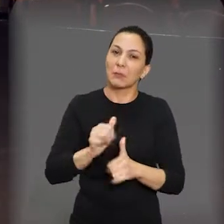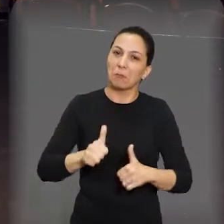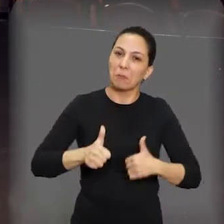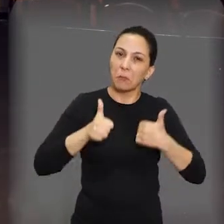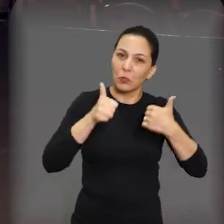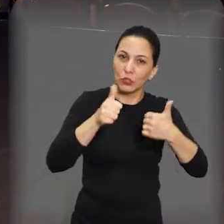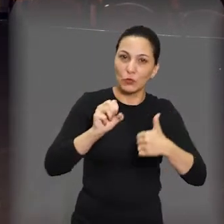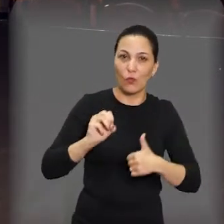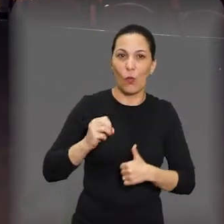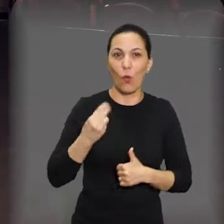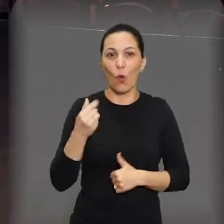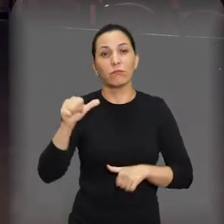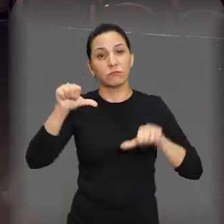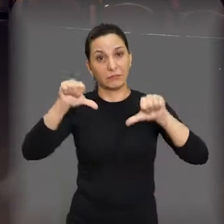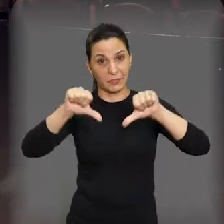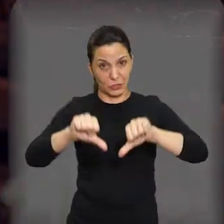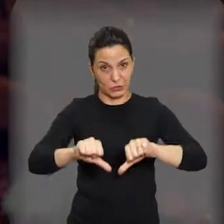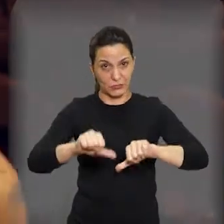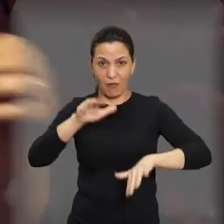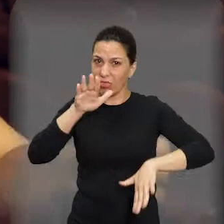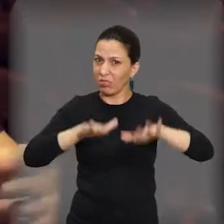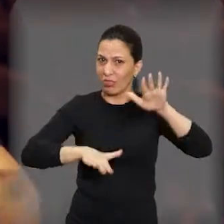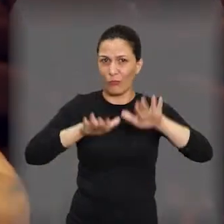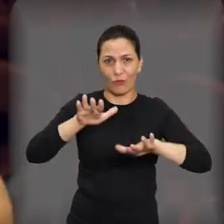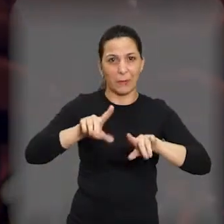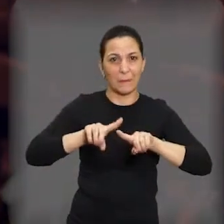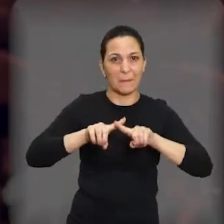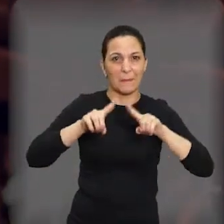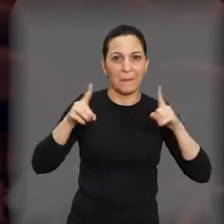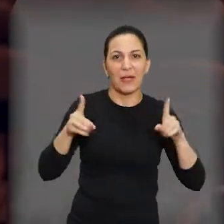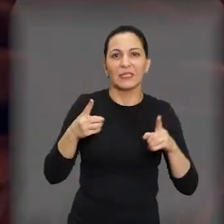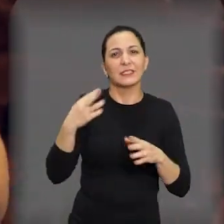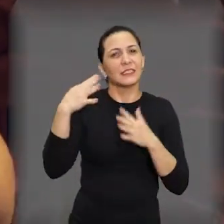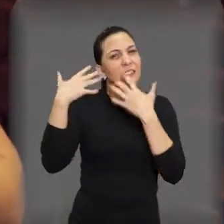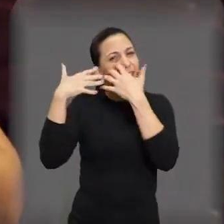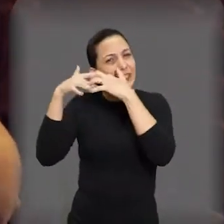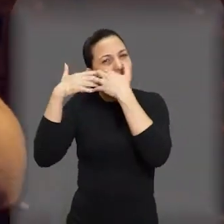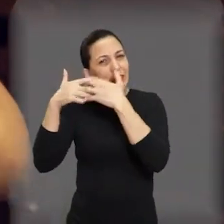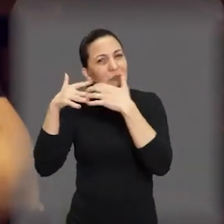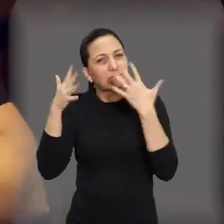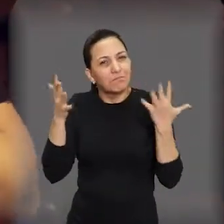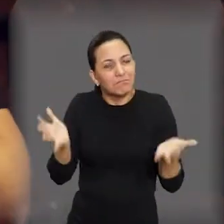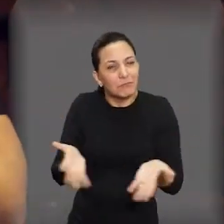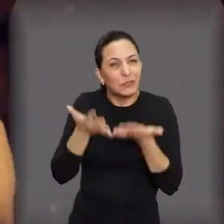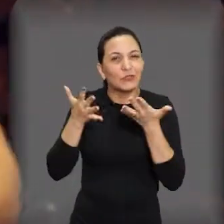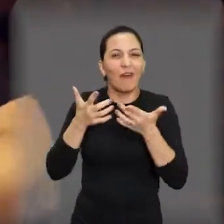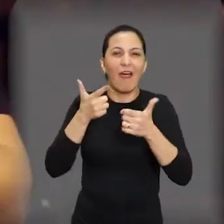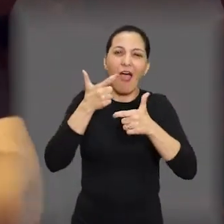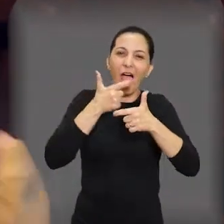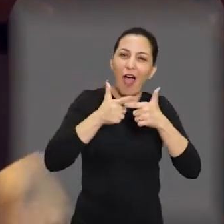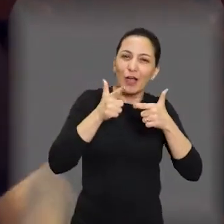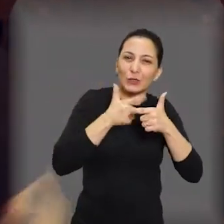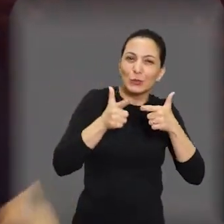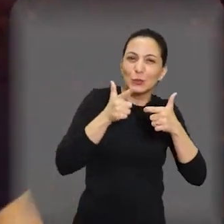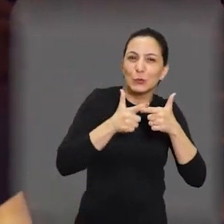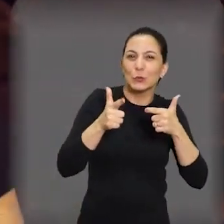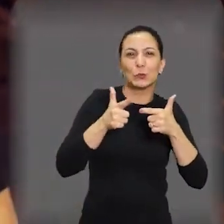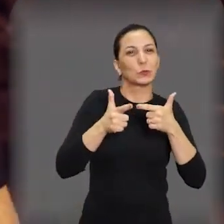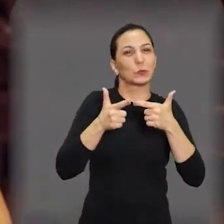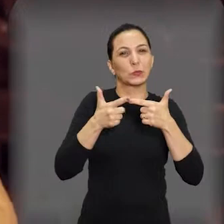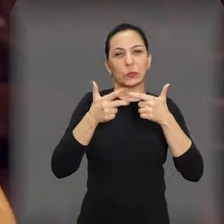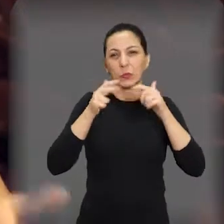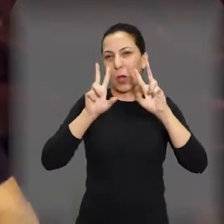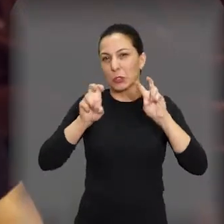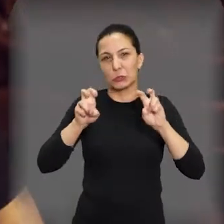artística, ela tem um propósito, seja positivo ou até negativo. Até quando tem algo negativo, também gera discussão,